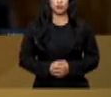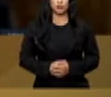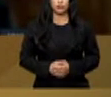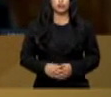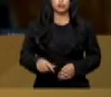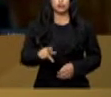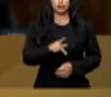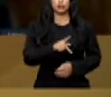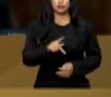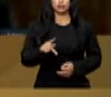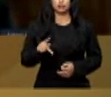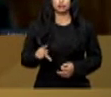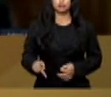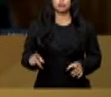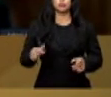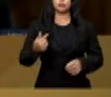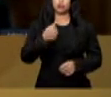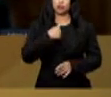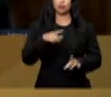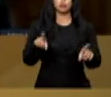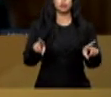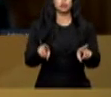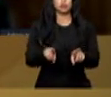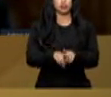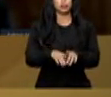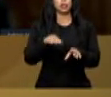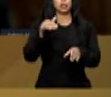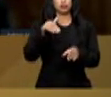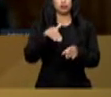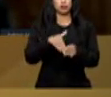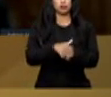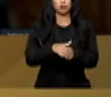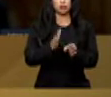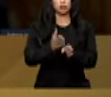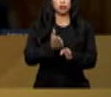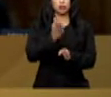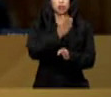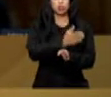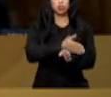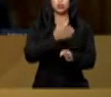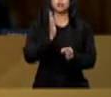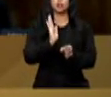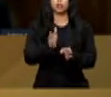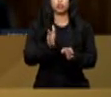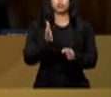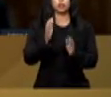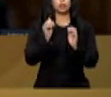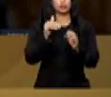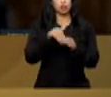eu, já na votação originária, havia acompanhado